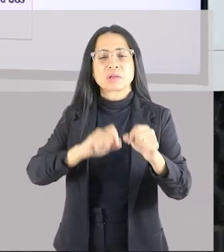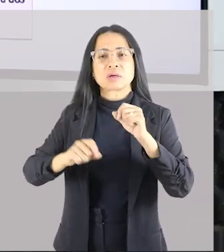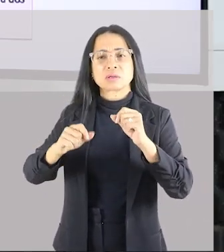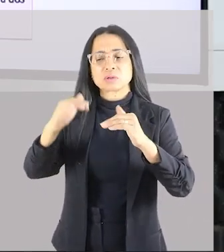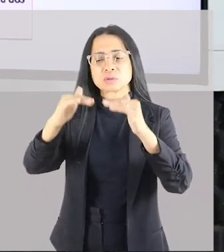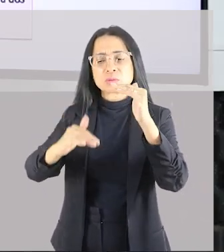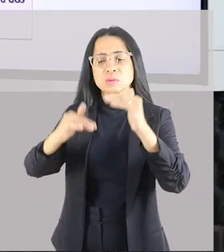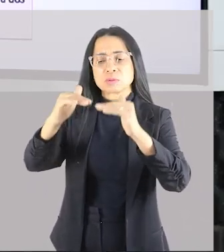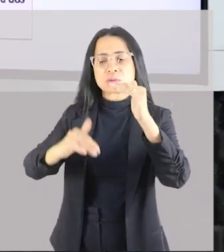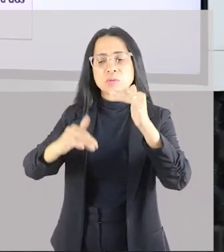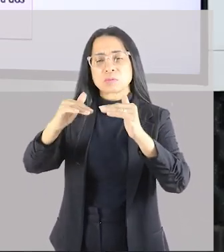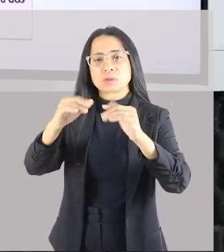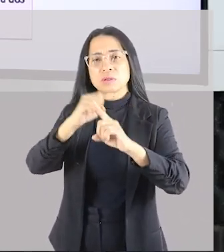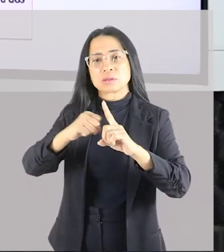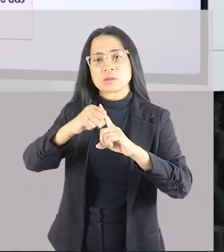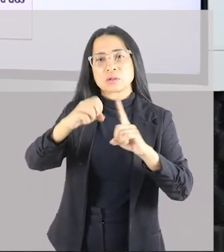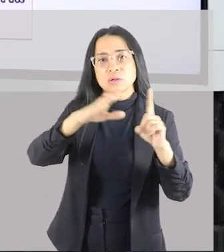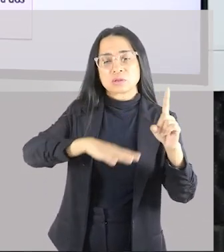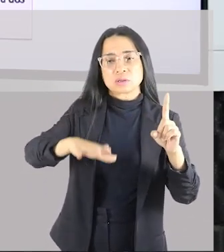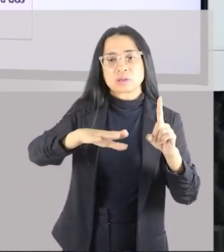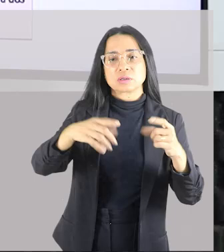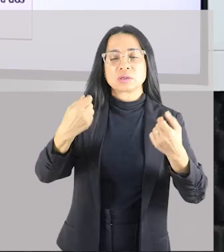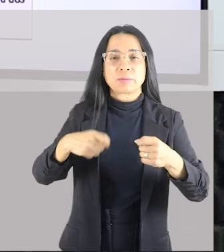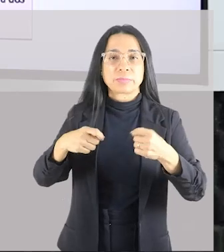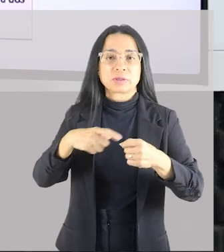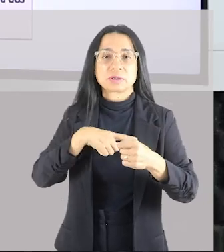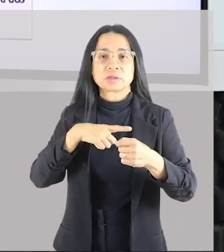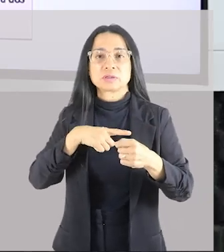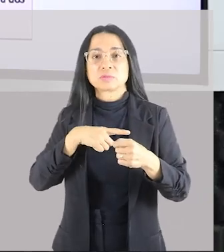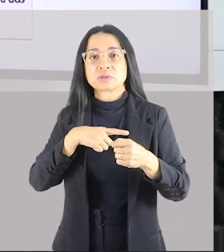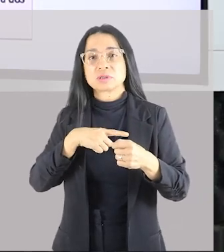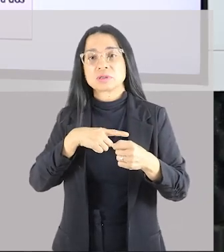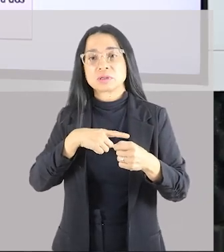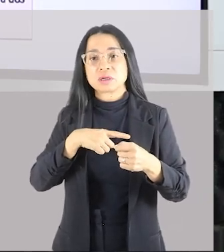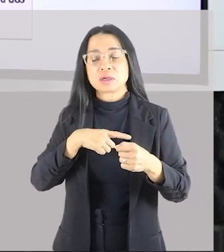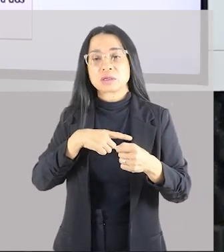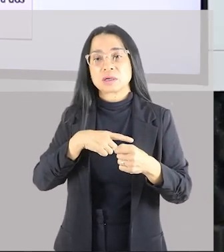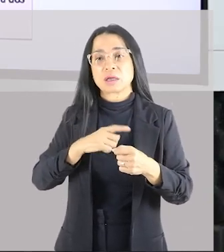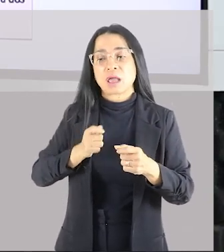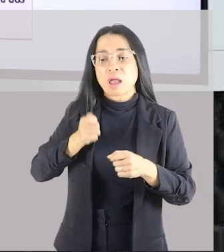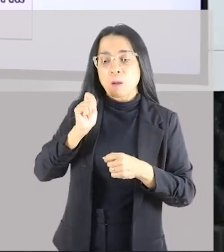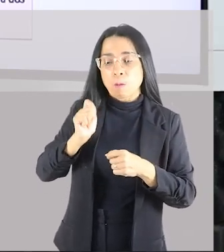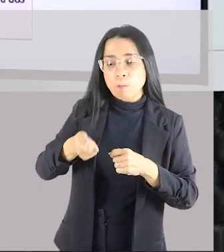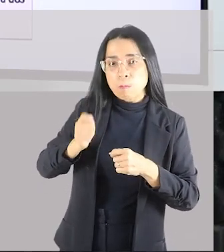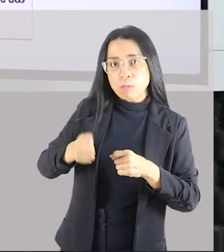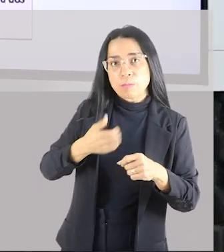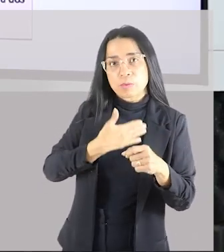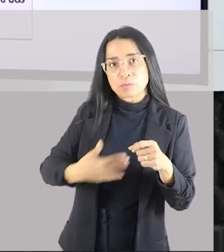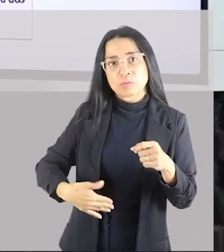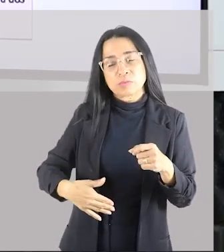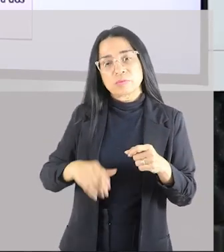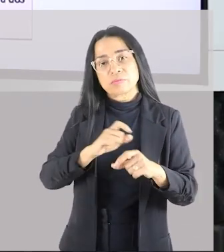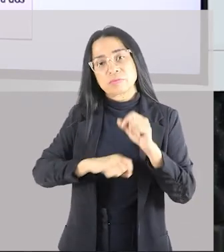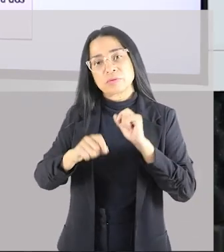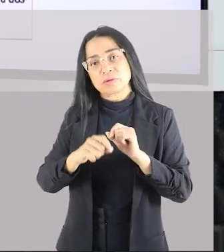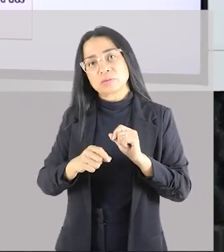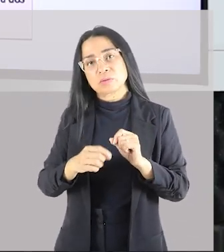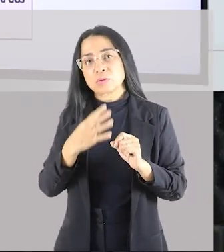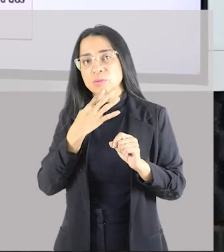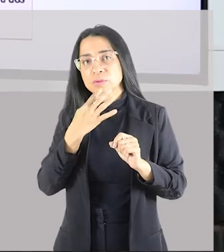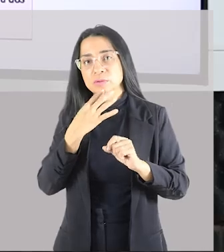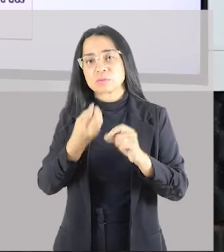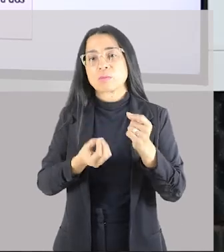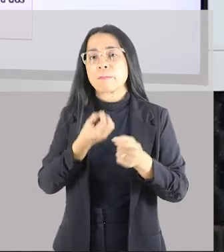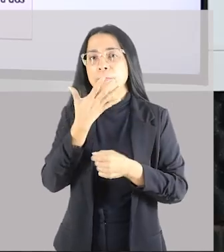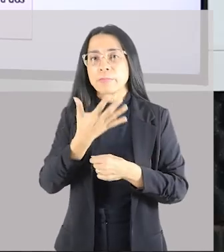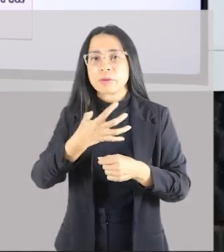desigualdades sociais. E é preciso que haja uma mão do Estado atuando para garantir o que nós conhecemos como o bem-estar